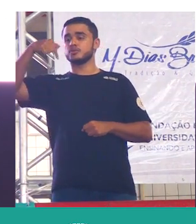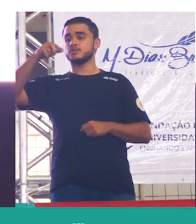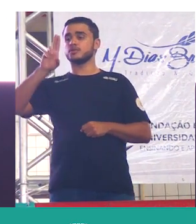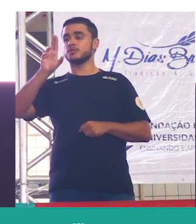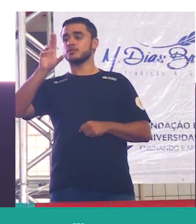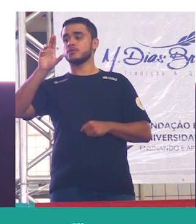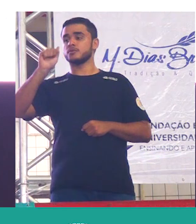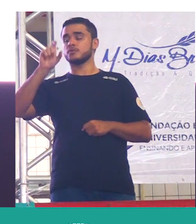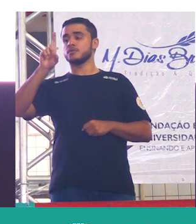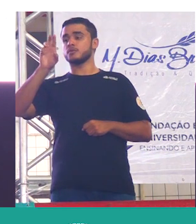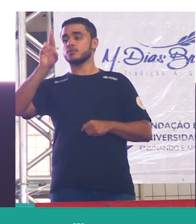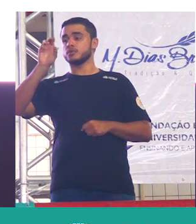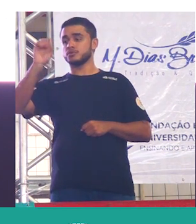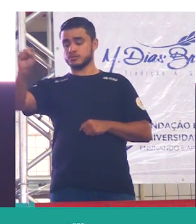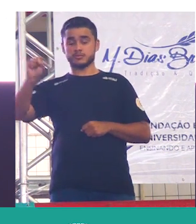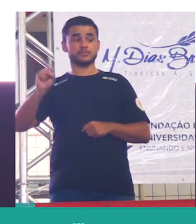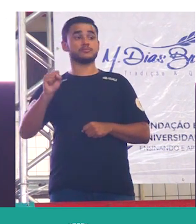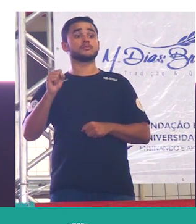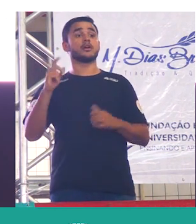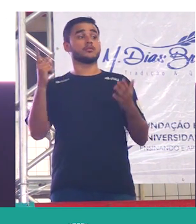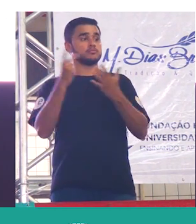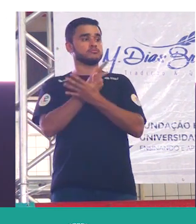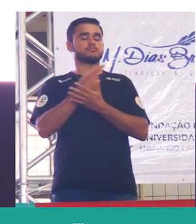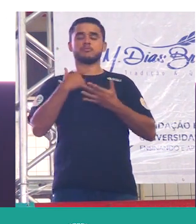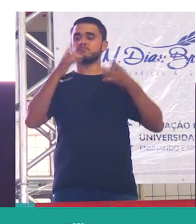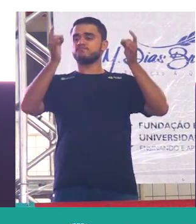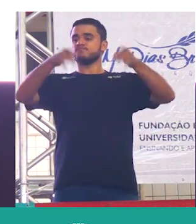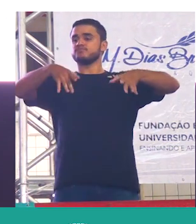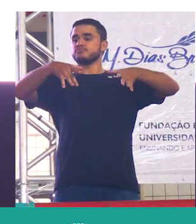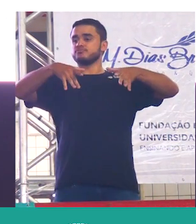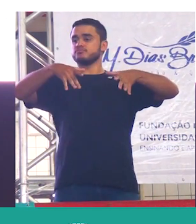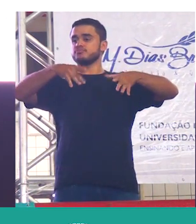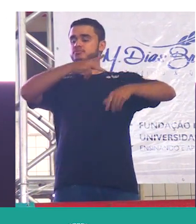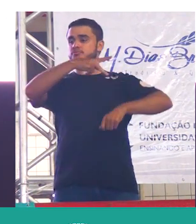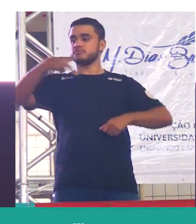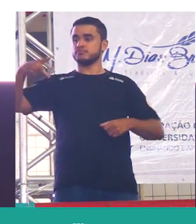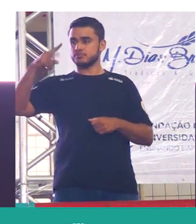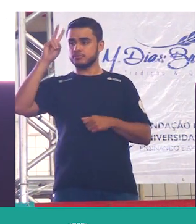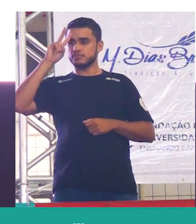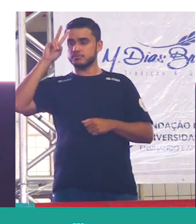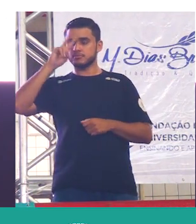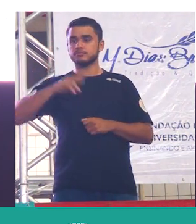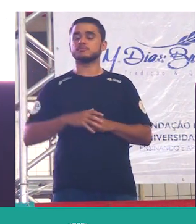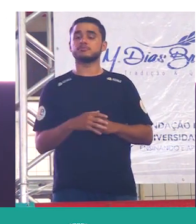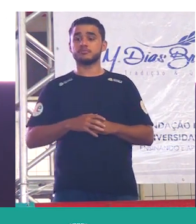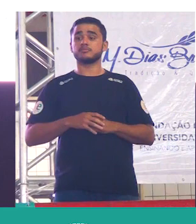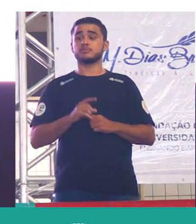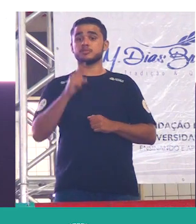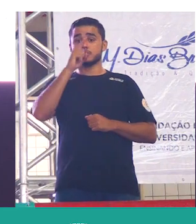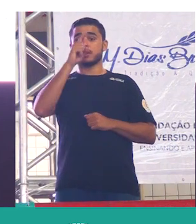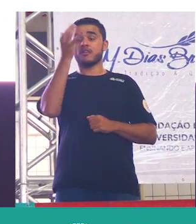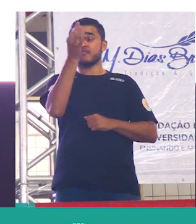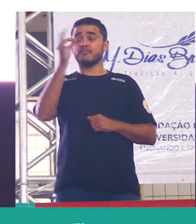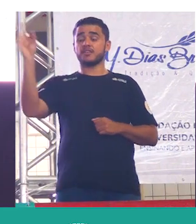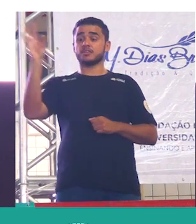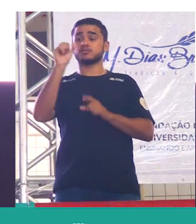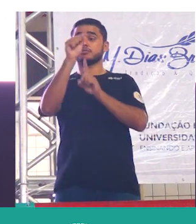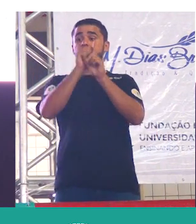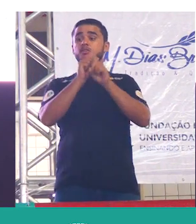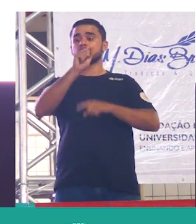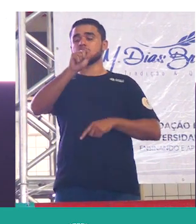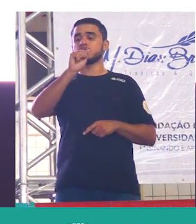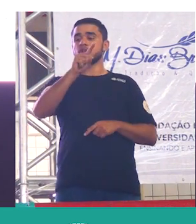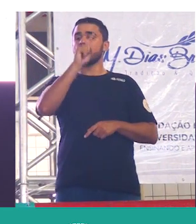presidência. Em agosto aconteceu a terrível Noite de São Bartolomeu na França, em que